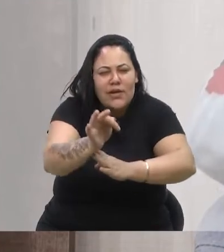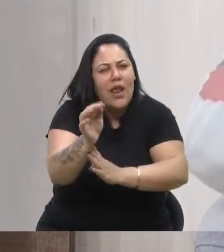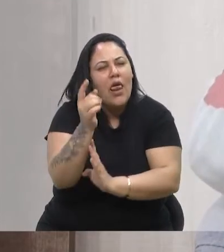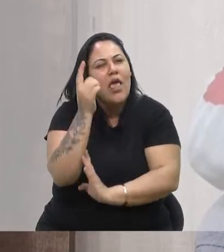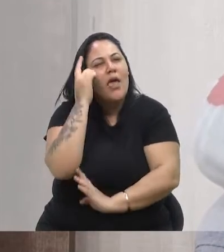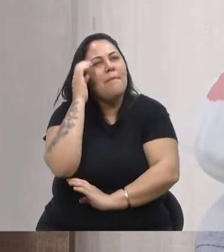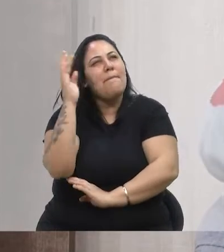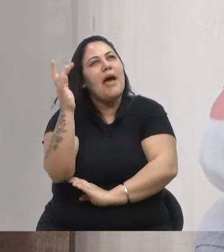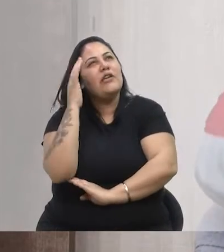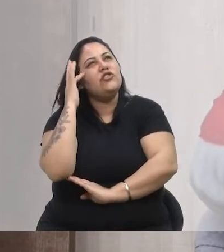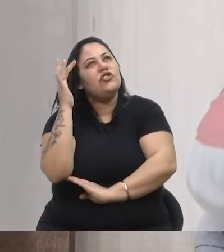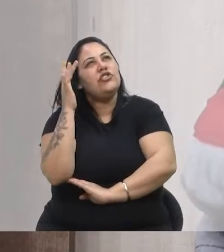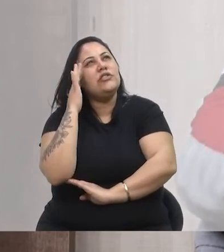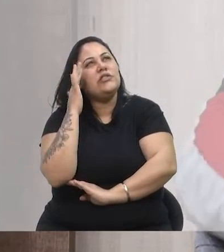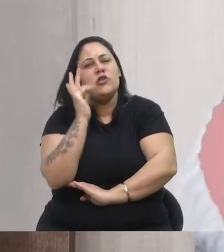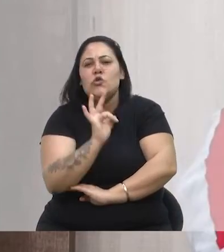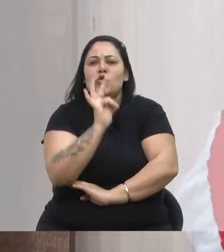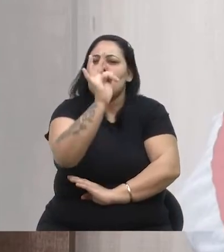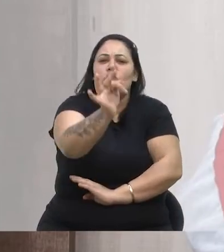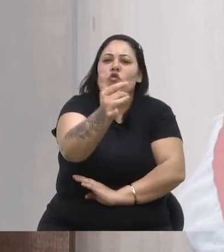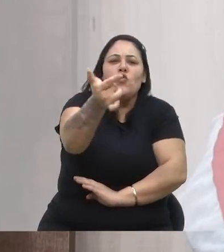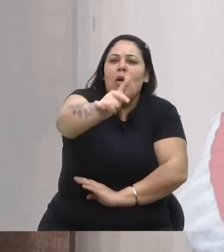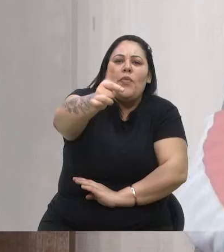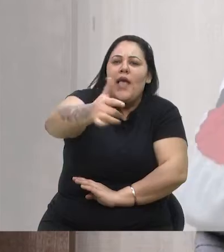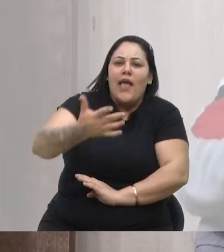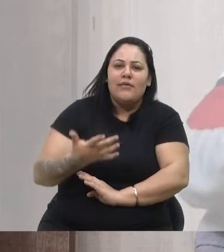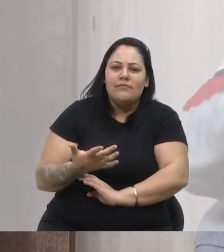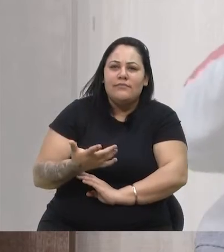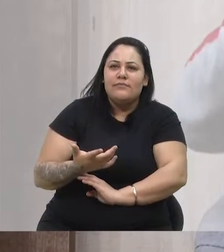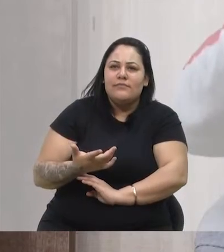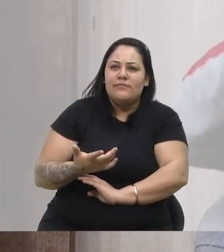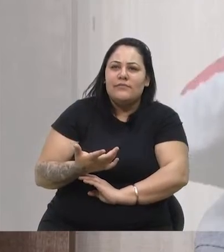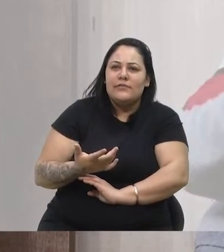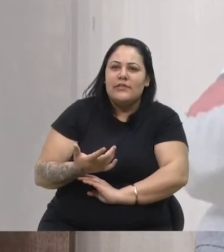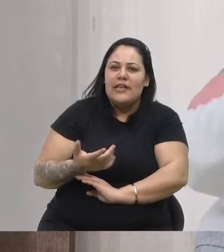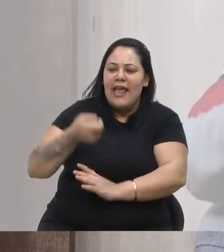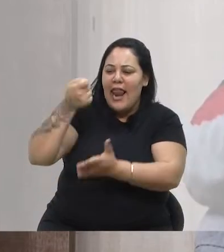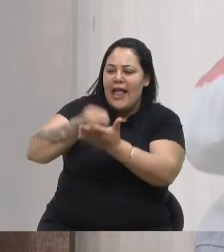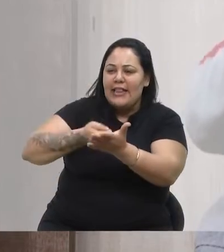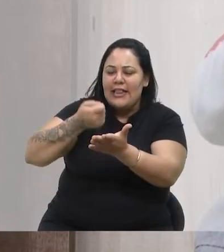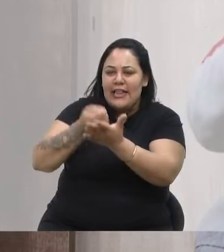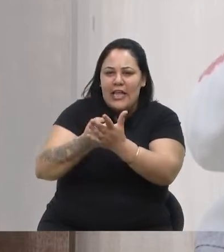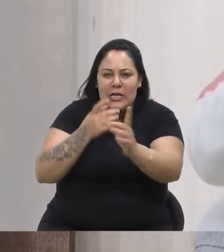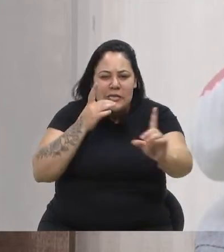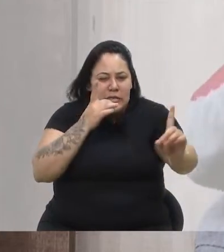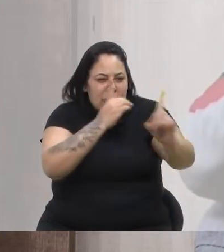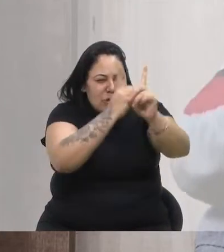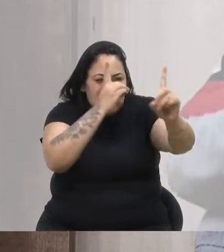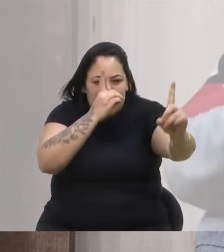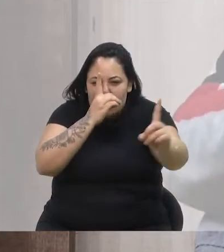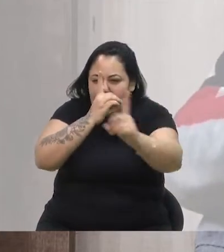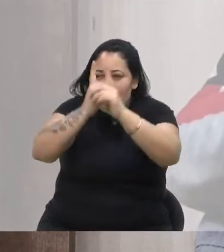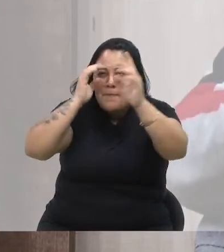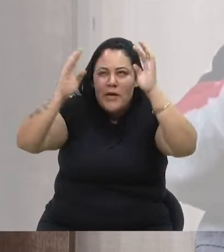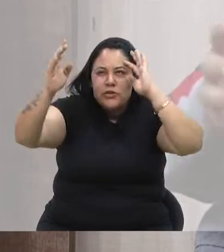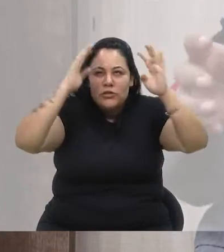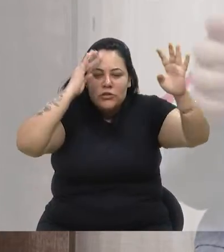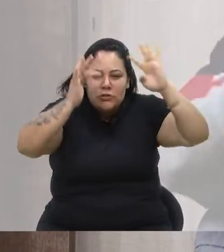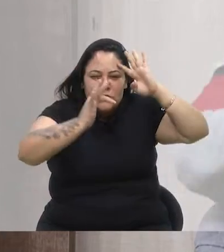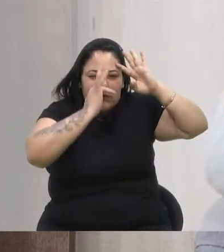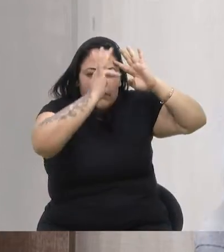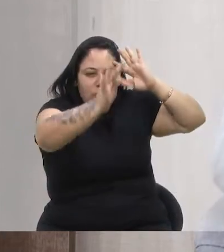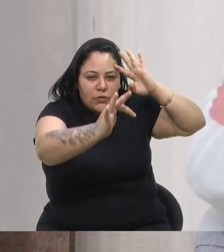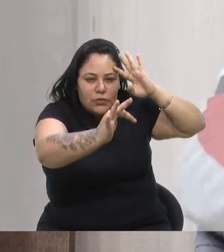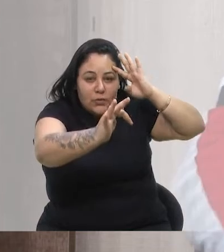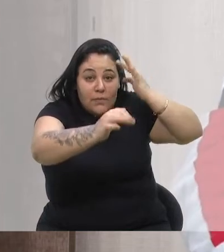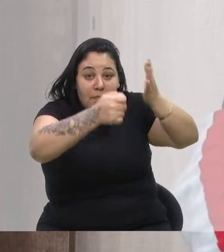extinção de fato como está se desenhando no presente. E ela tenta pegar recursos de como é que estaria no